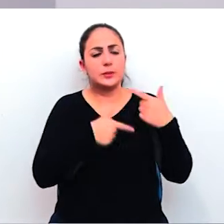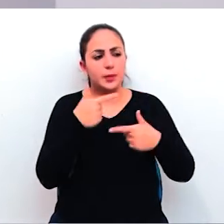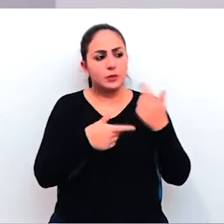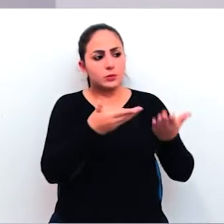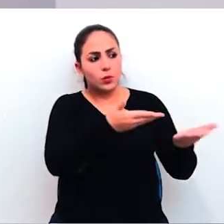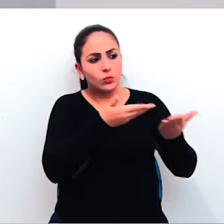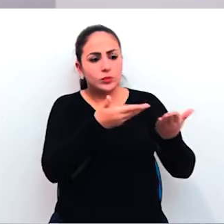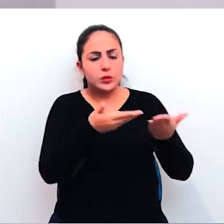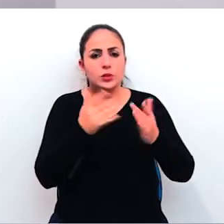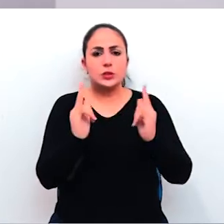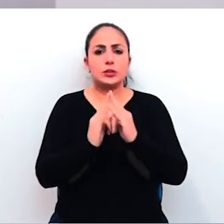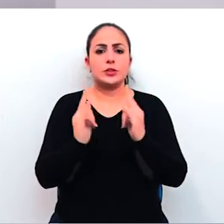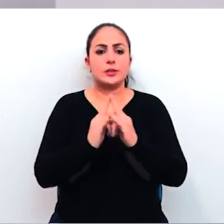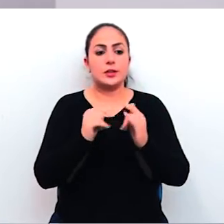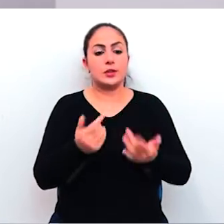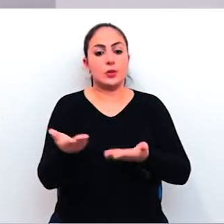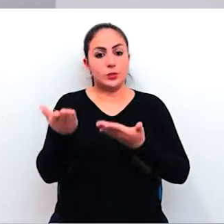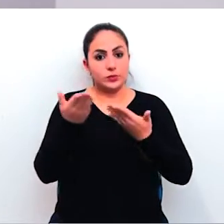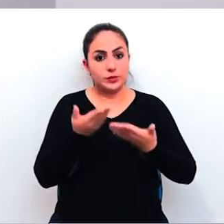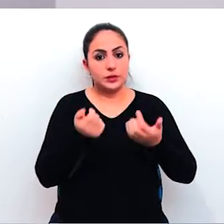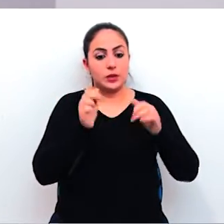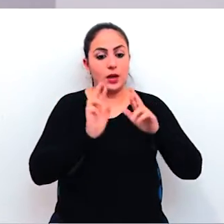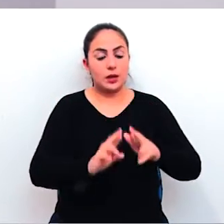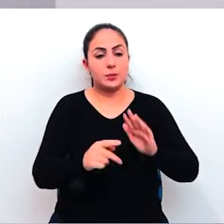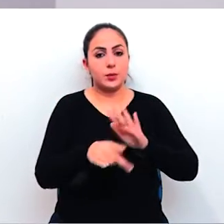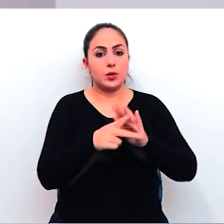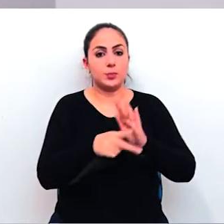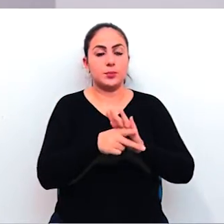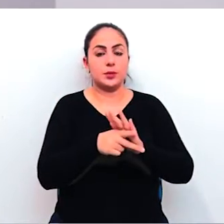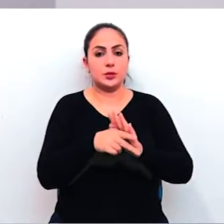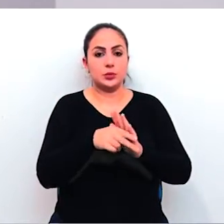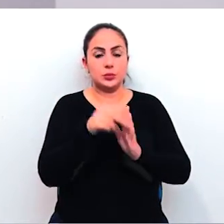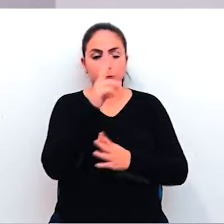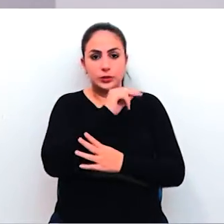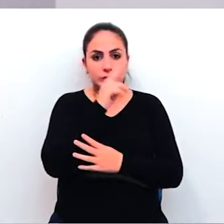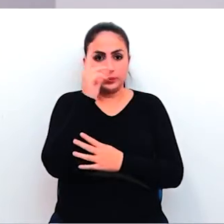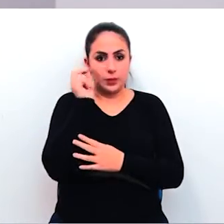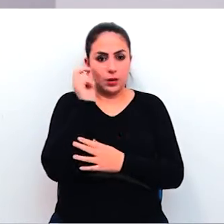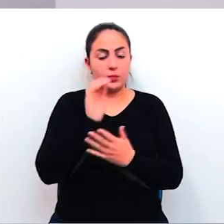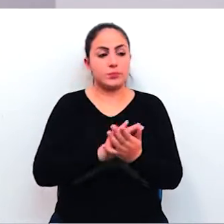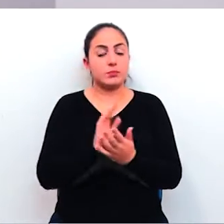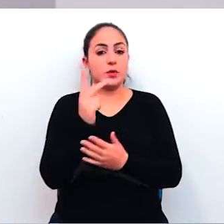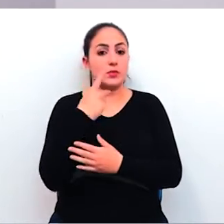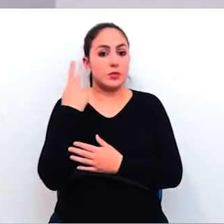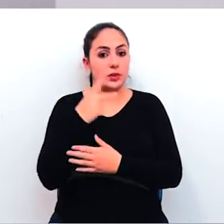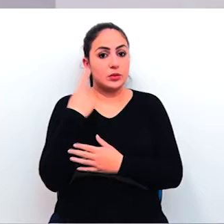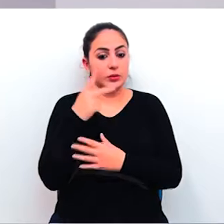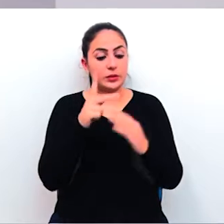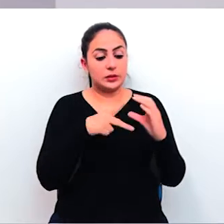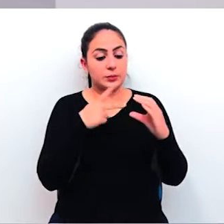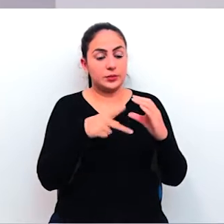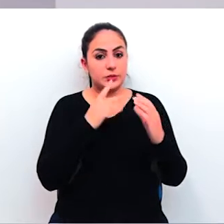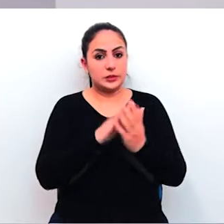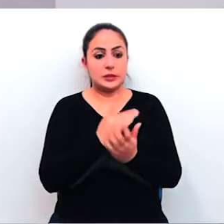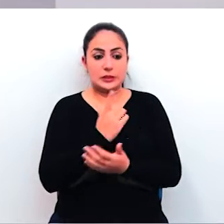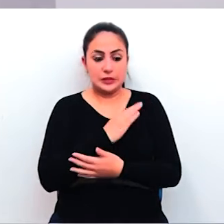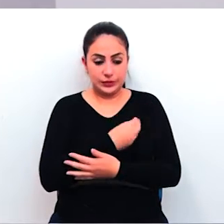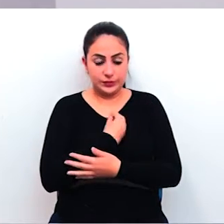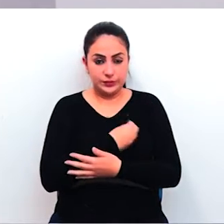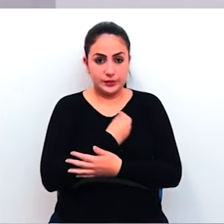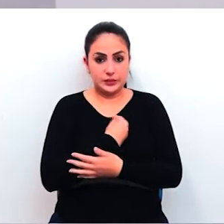de trabalho convidando entidades convidando os setores do executivo municipal vereadores da câmara que compõem que